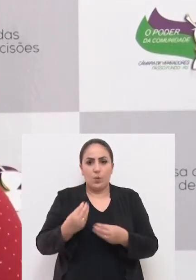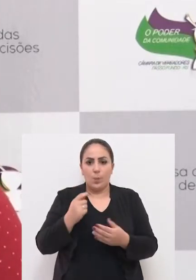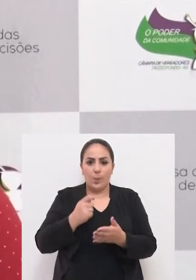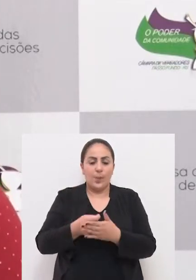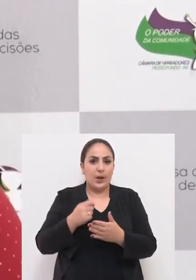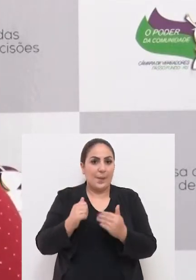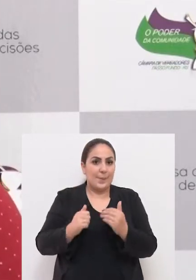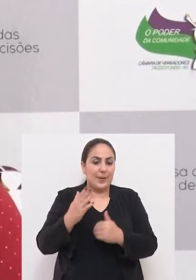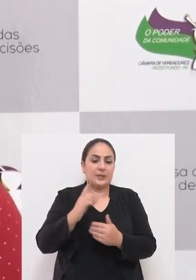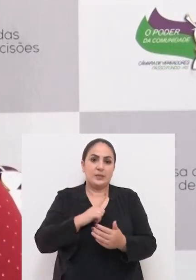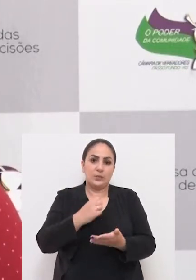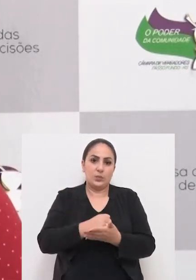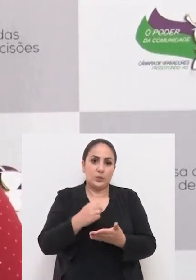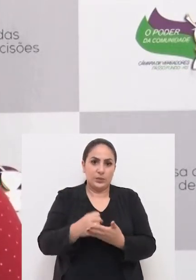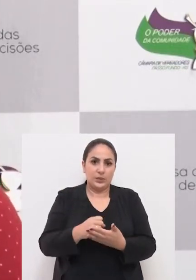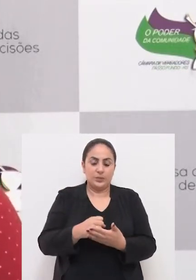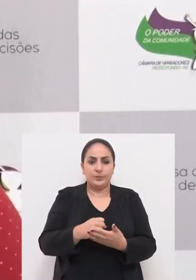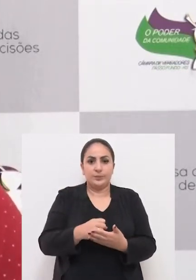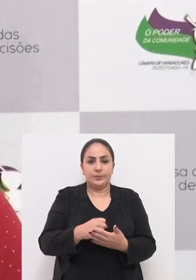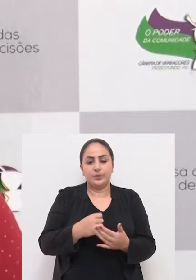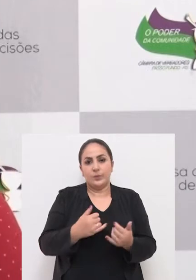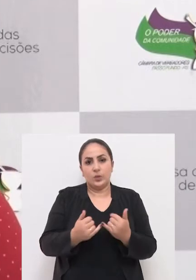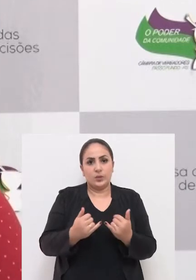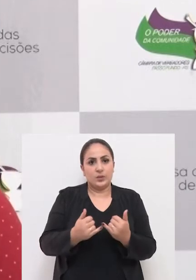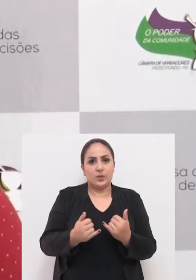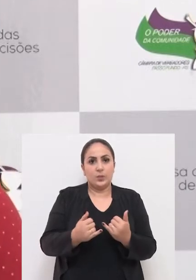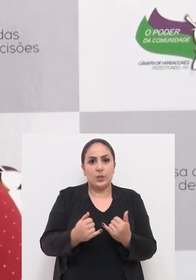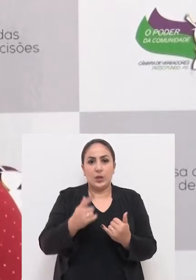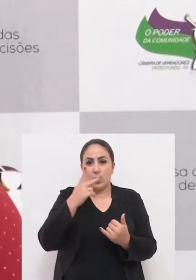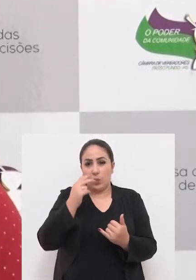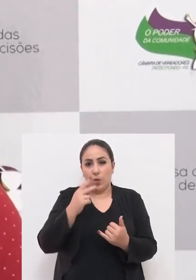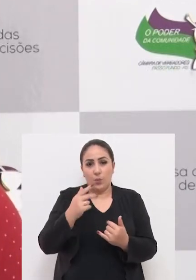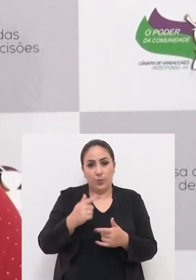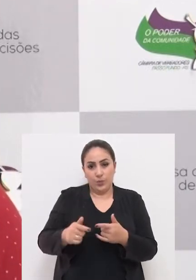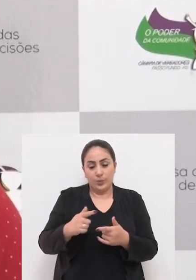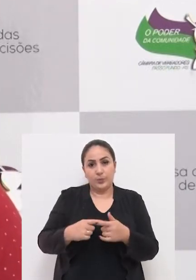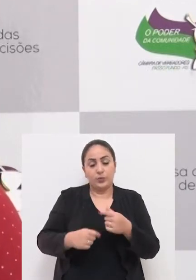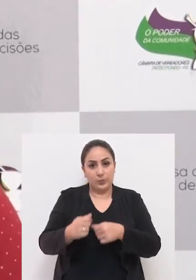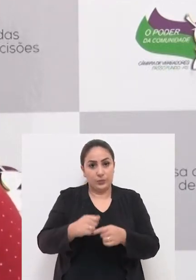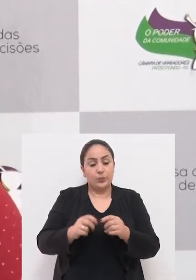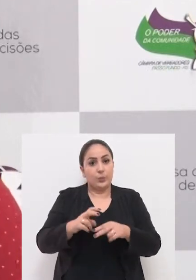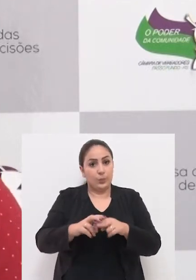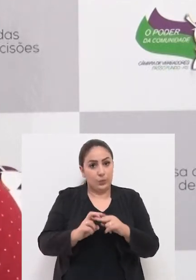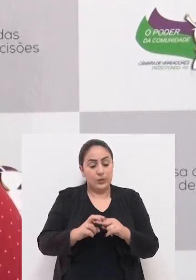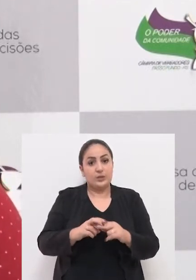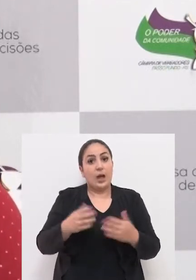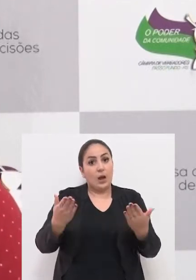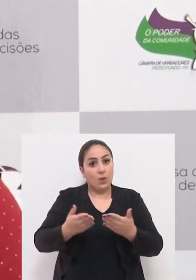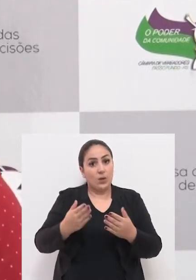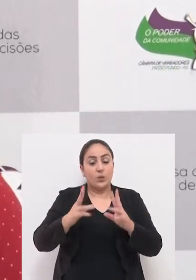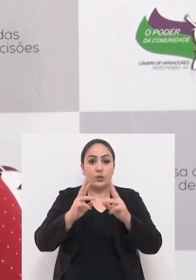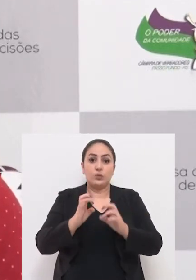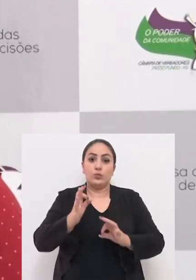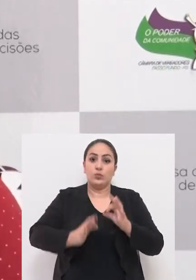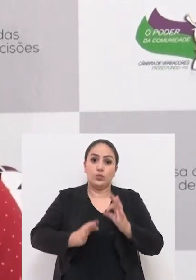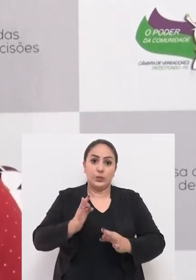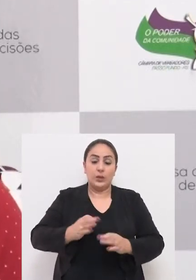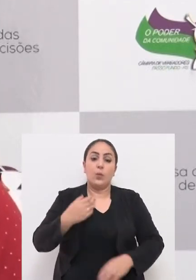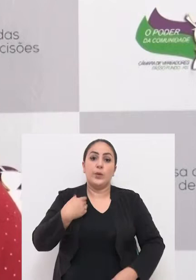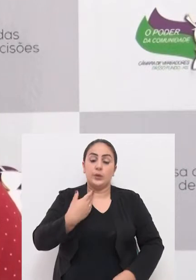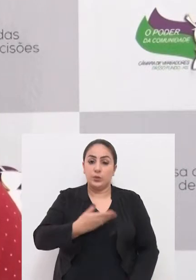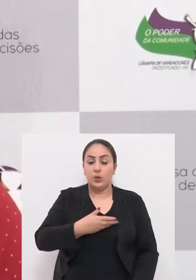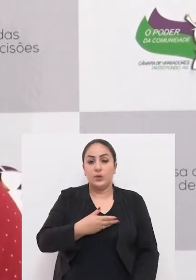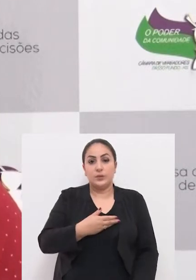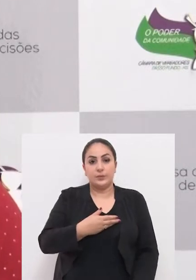não tem como pagar além do que estava no contrato, sob pena de cometer aí uma improbidade administrativa, né? Então, agora é uma